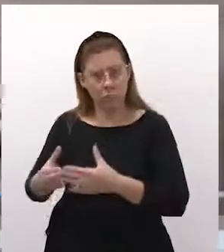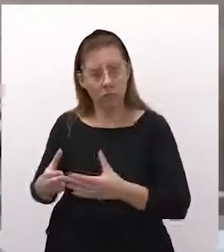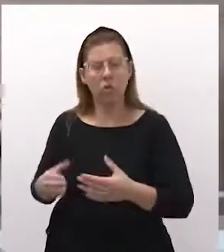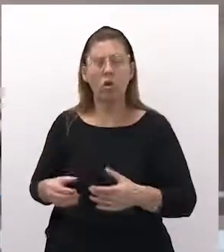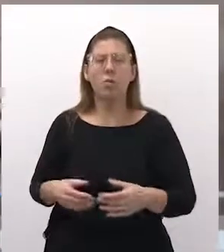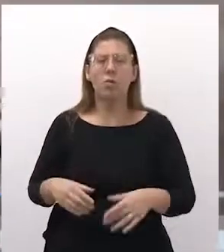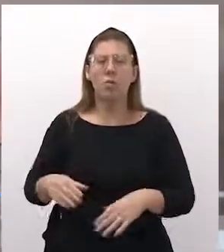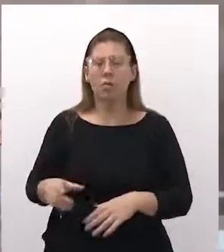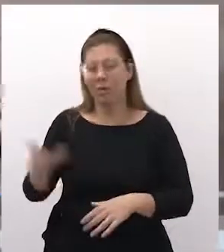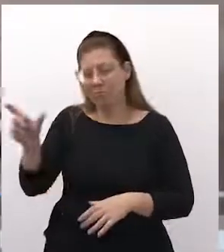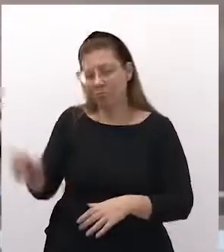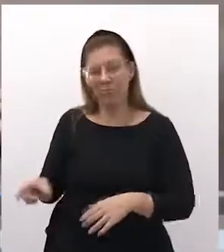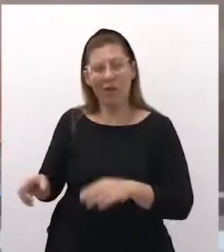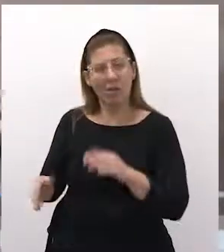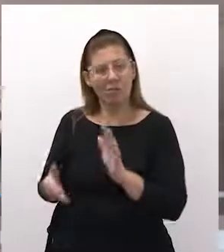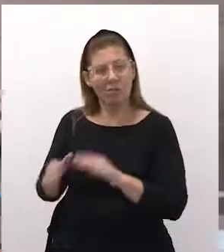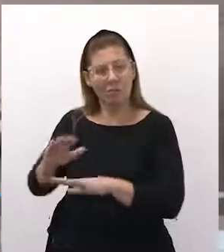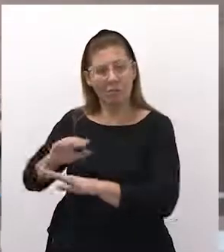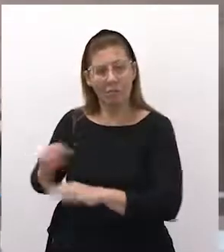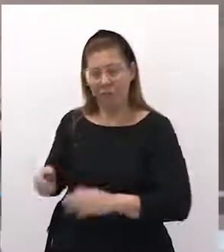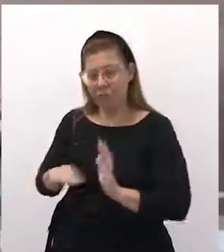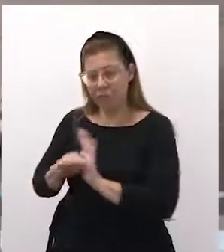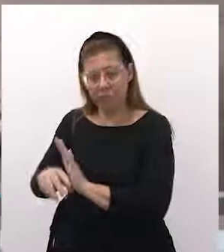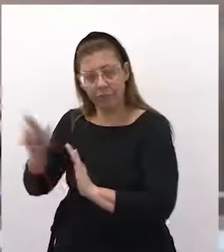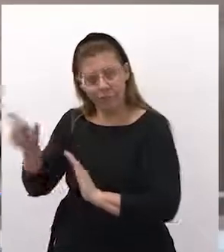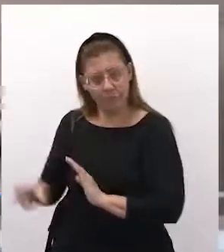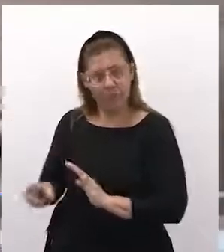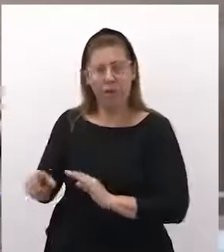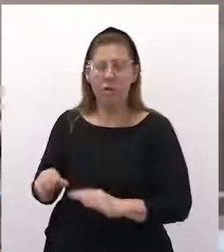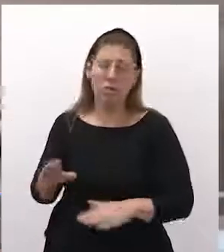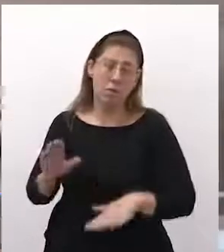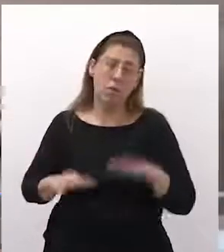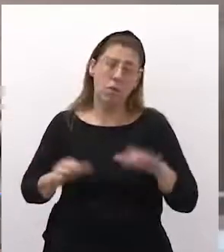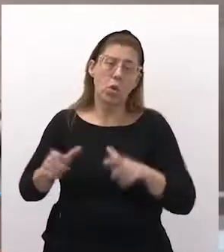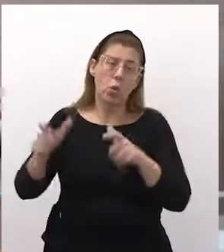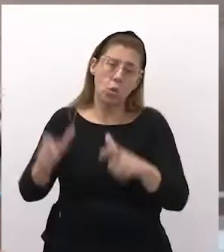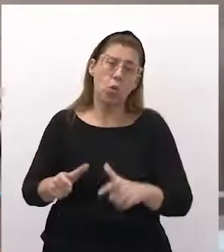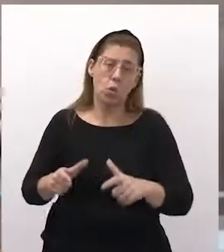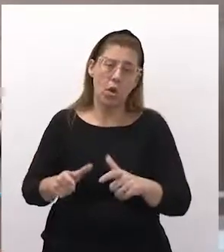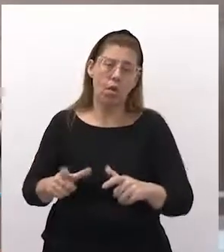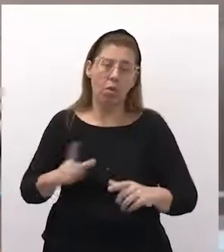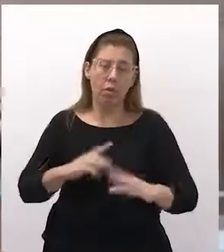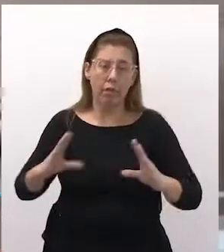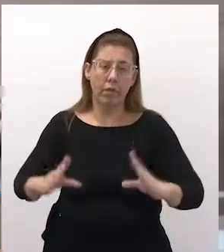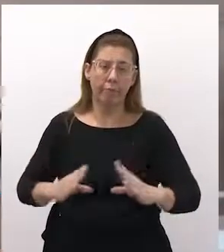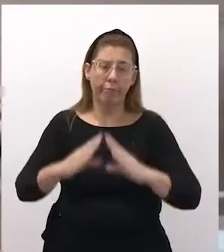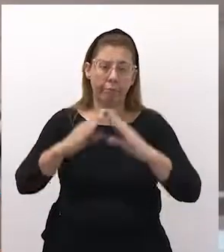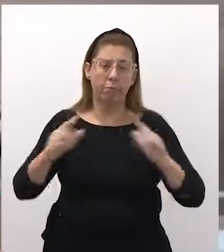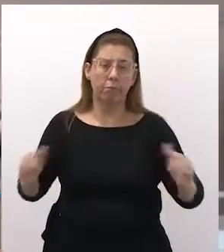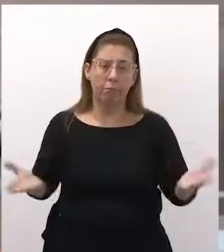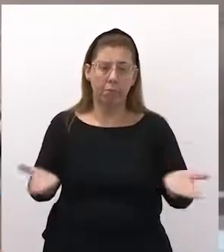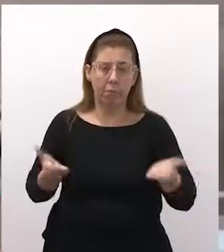os sujeitos, a depender do lugar que eles ocupam nessa pirâmide social.